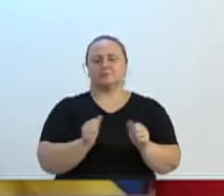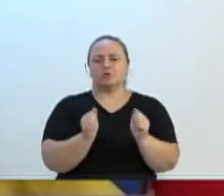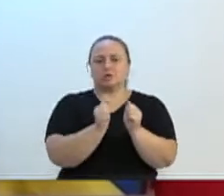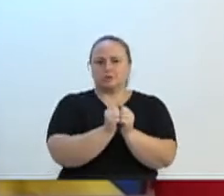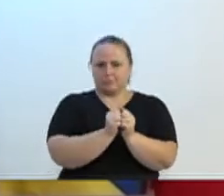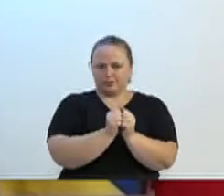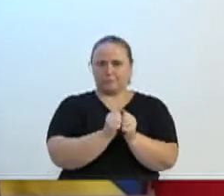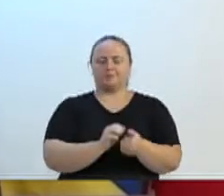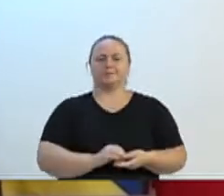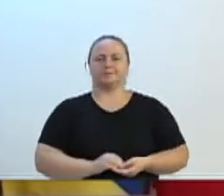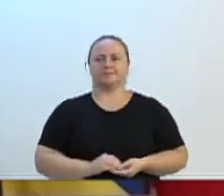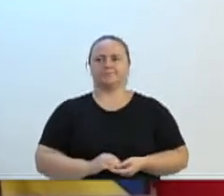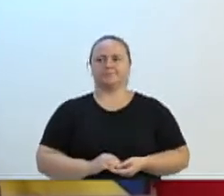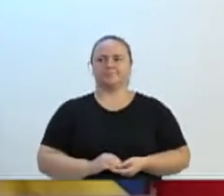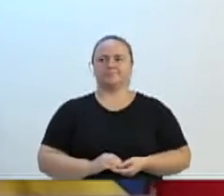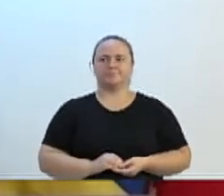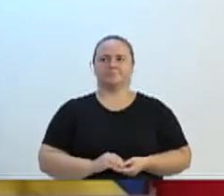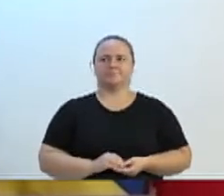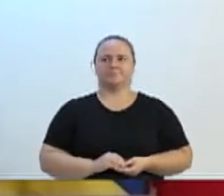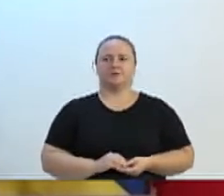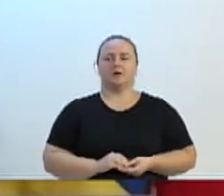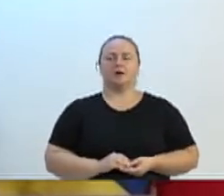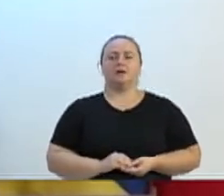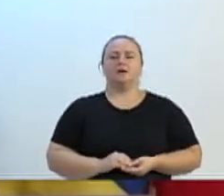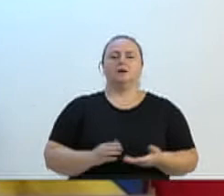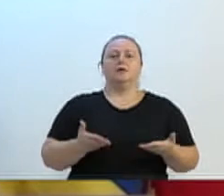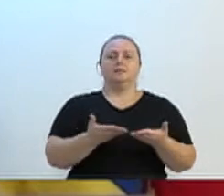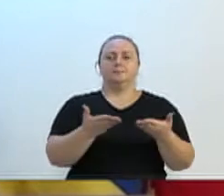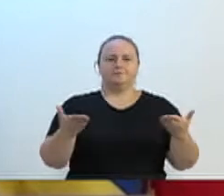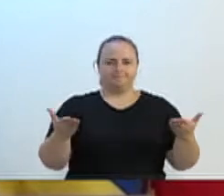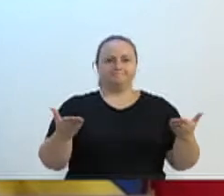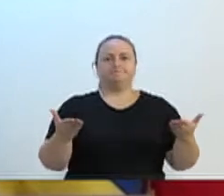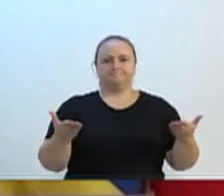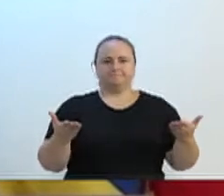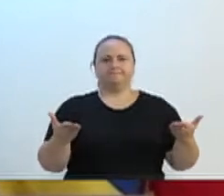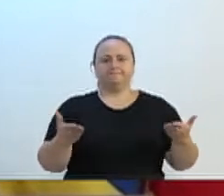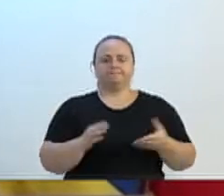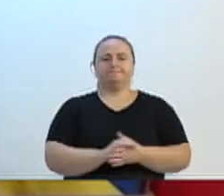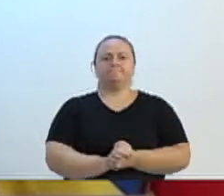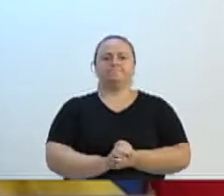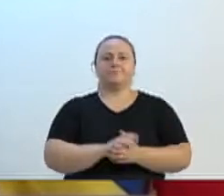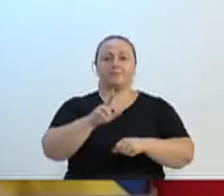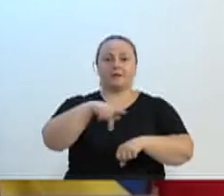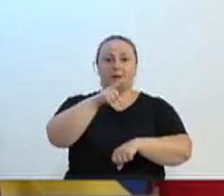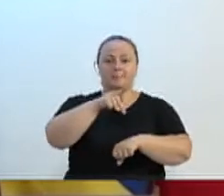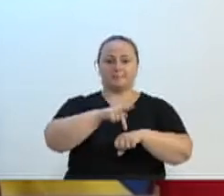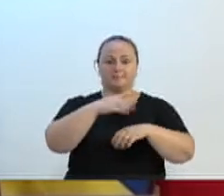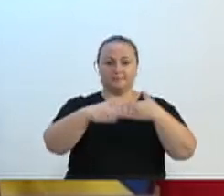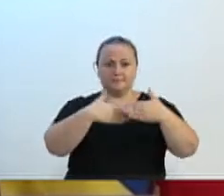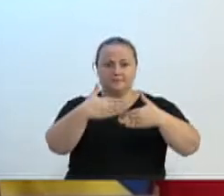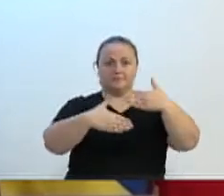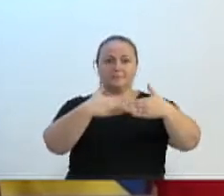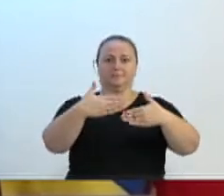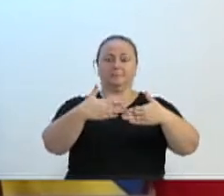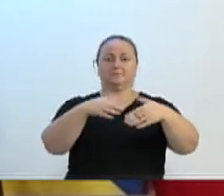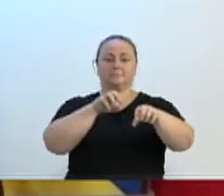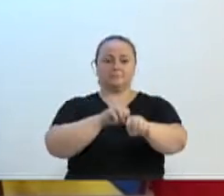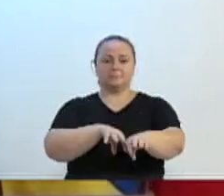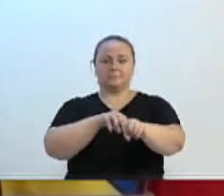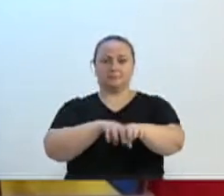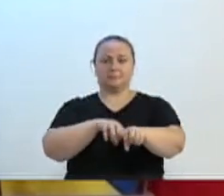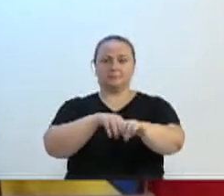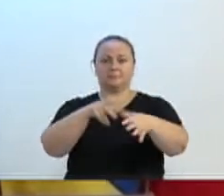e aprendizagem. Senhores vereadores, em qualquer país desenvolvido, a educação é